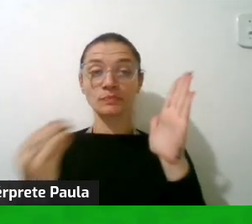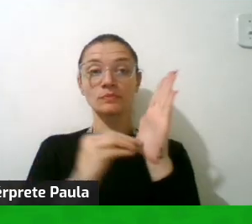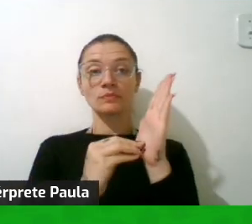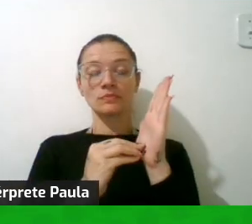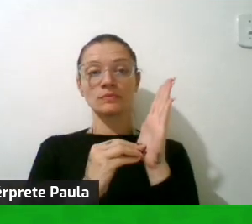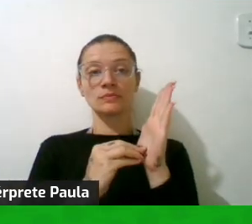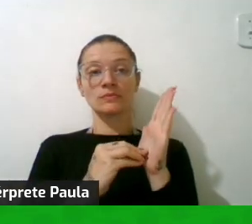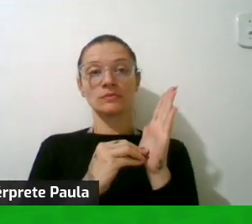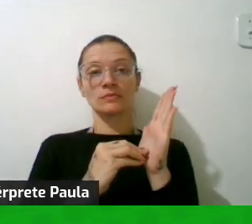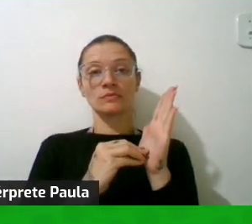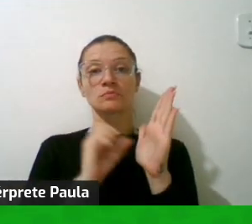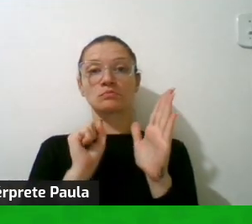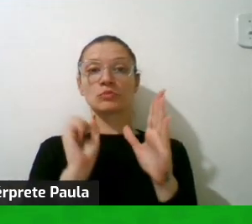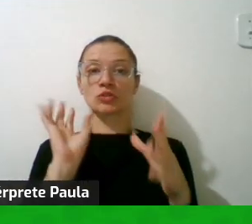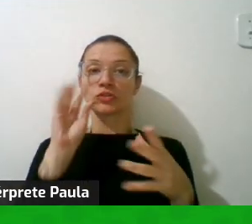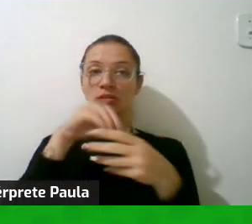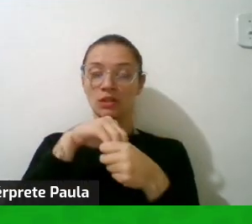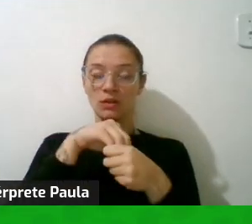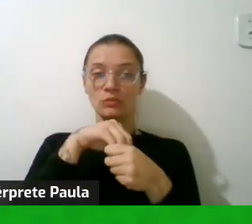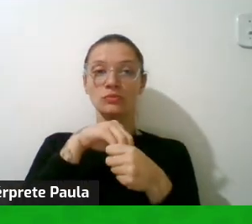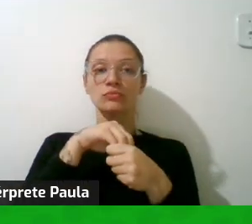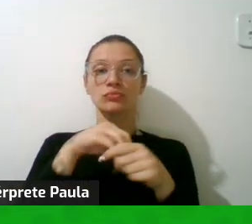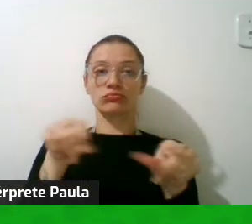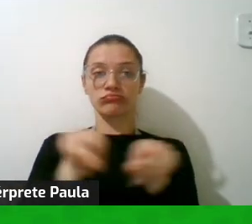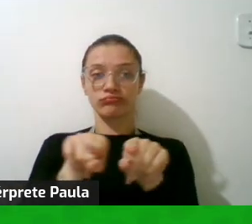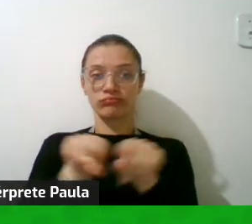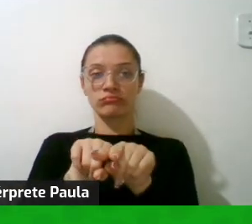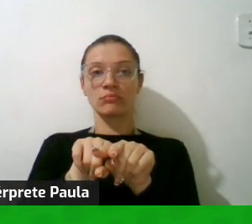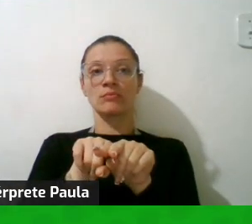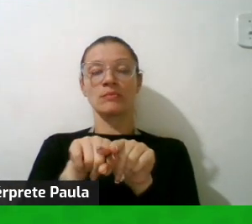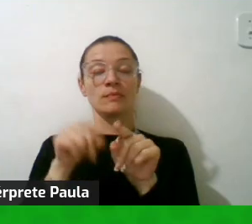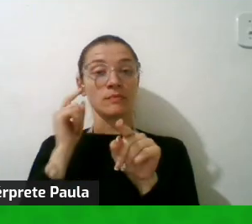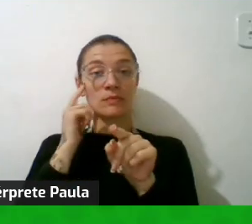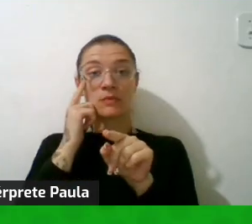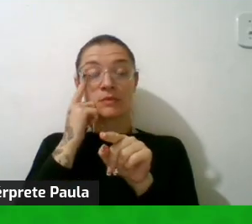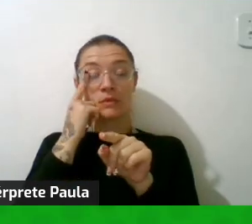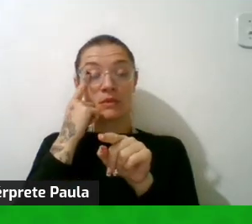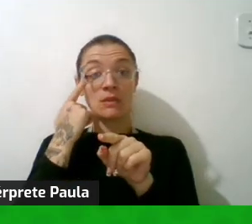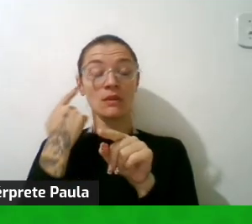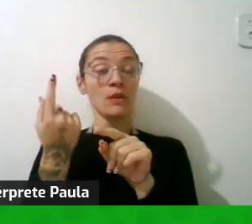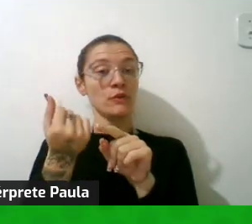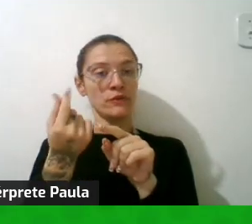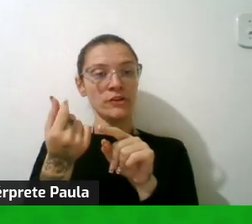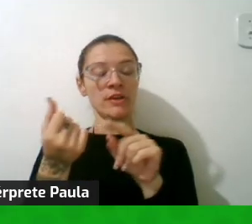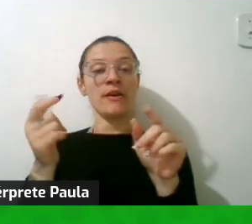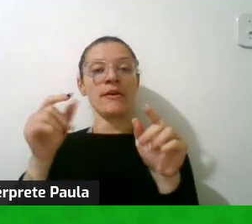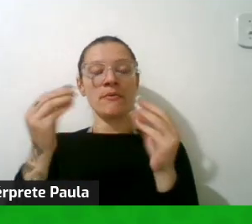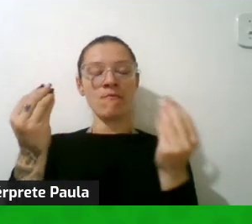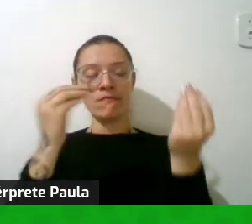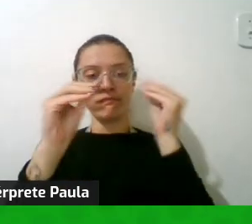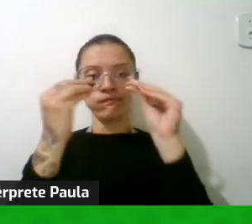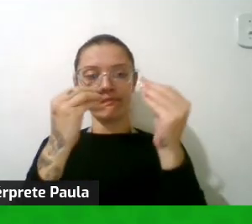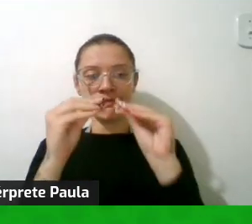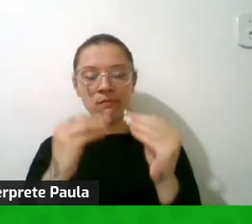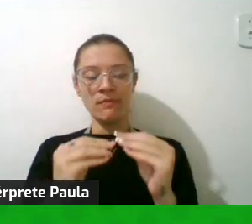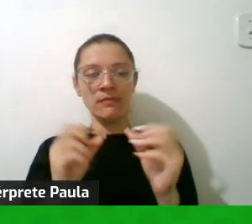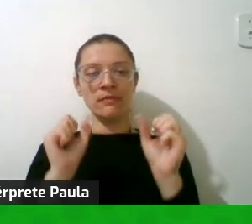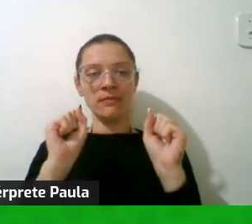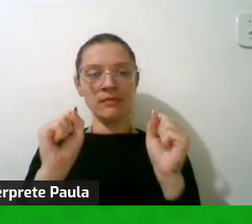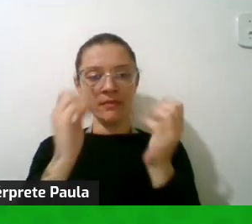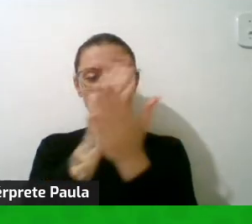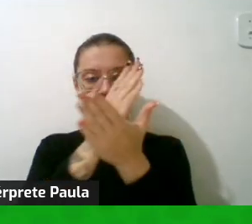na parte interna, na parte externa, colocar a parte de receitas quebradas e depois a parte